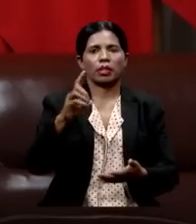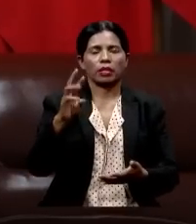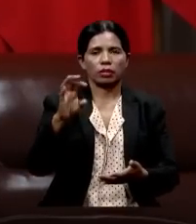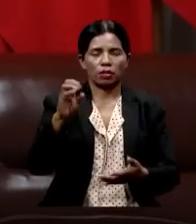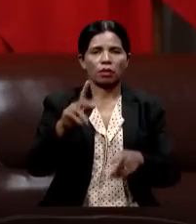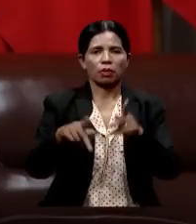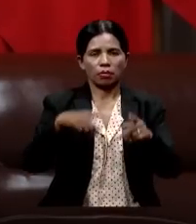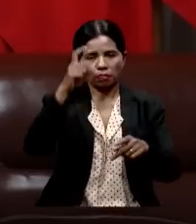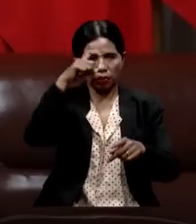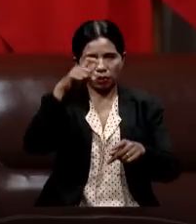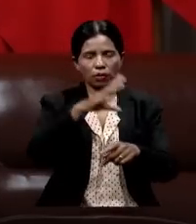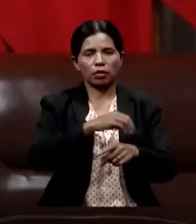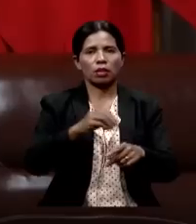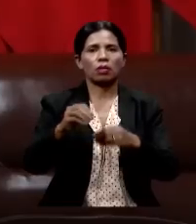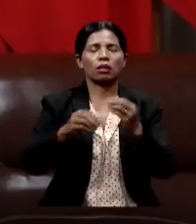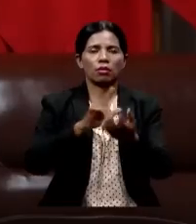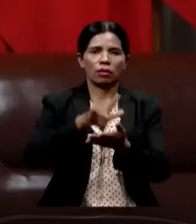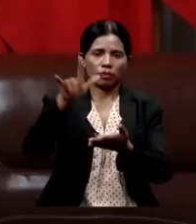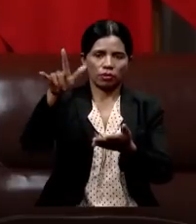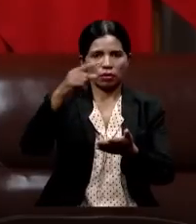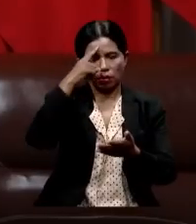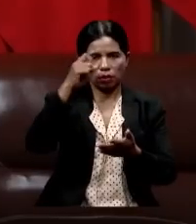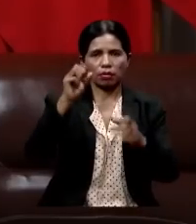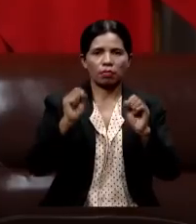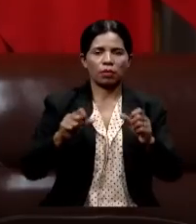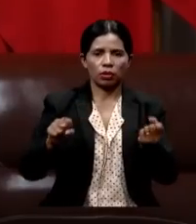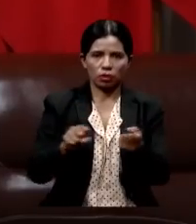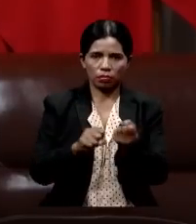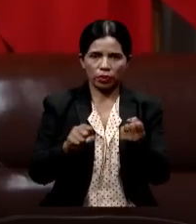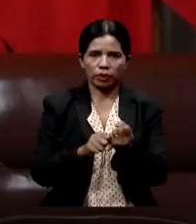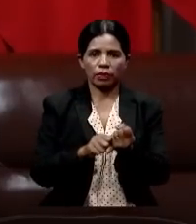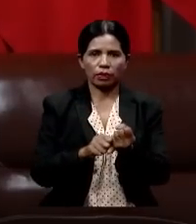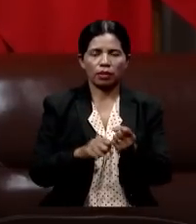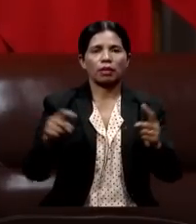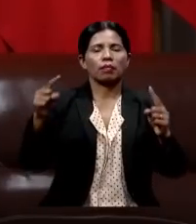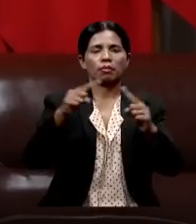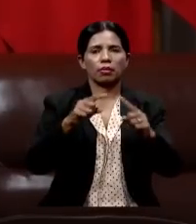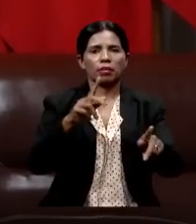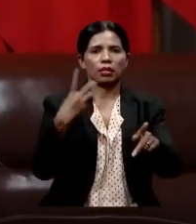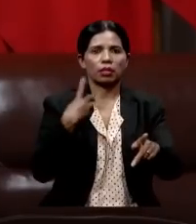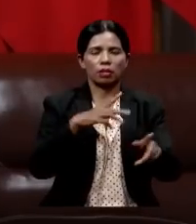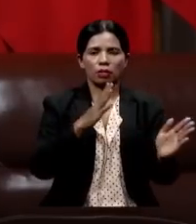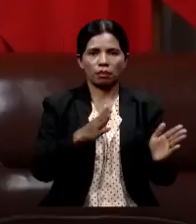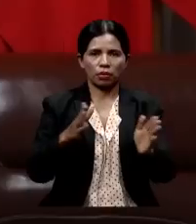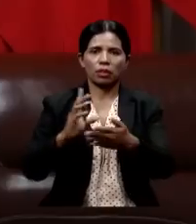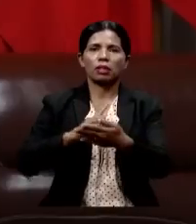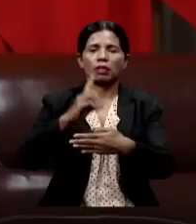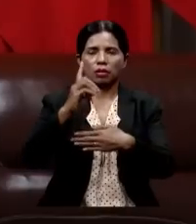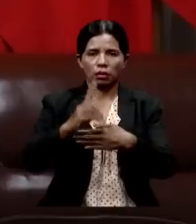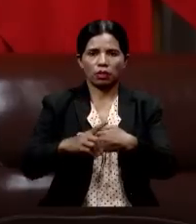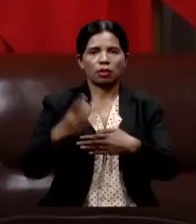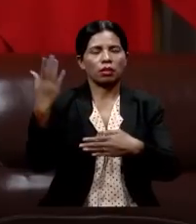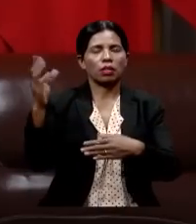conhecimento e a área aviação. Da maneira que ele contribuímos, vai ter processo de desenvolvimento e o